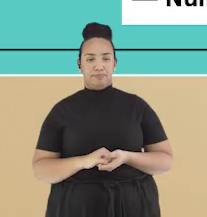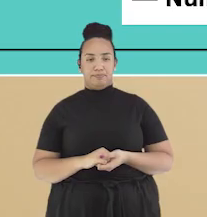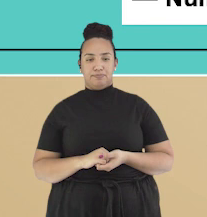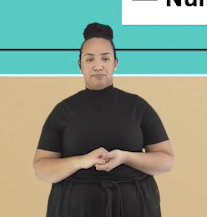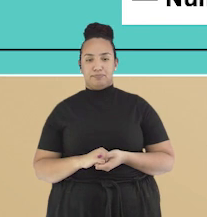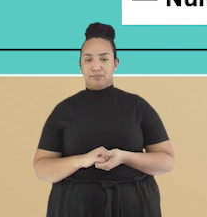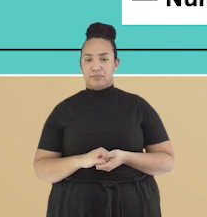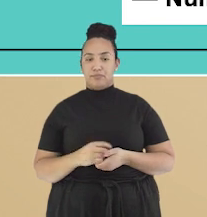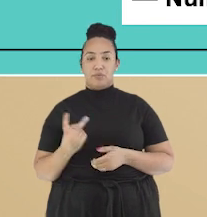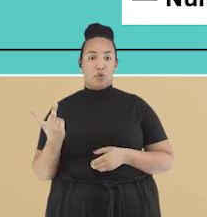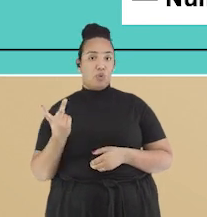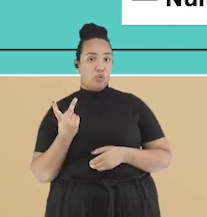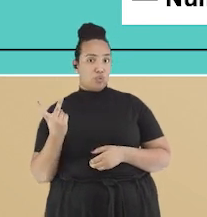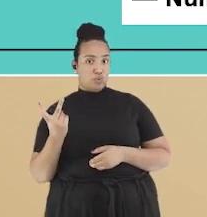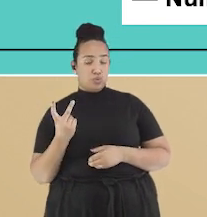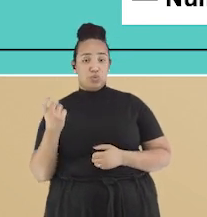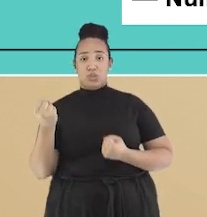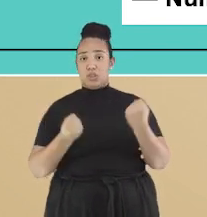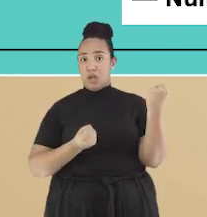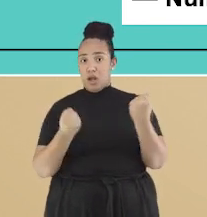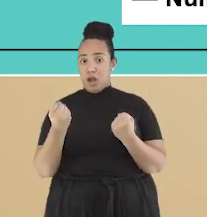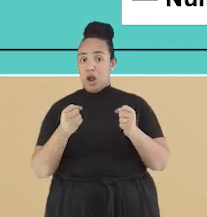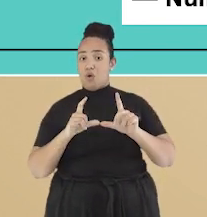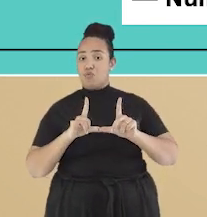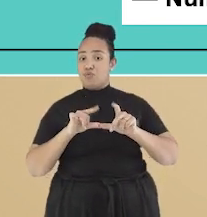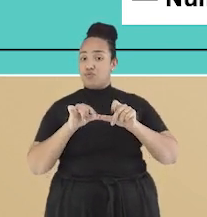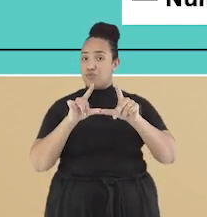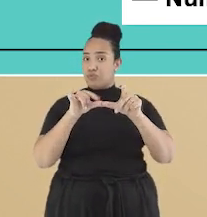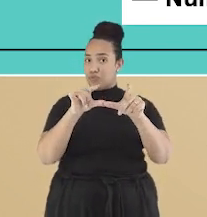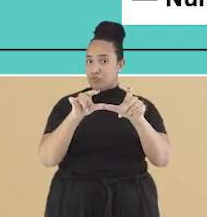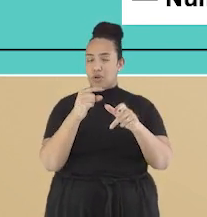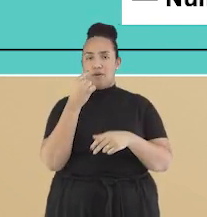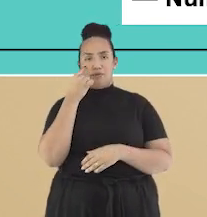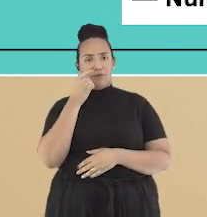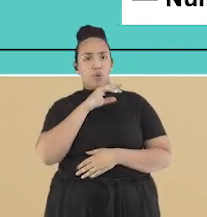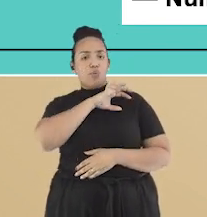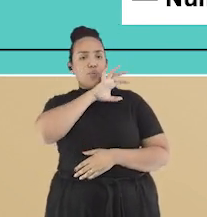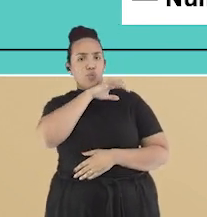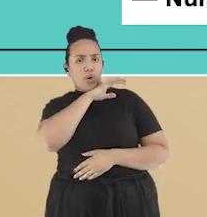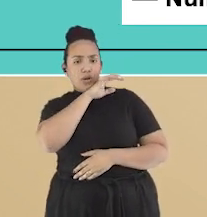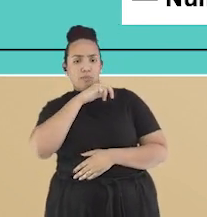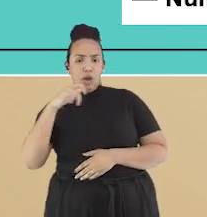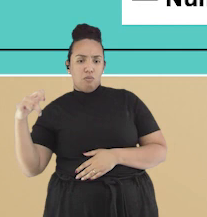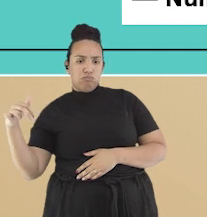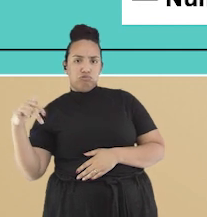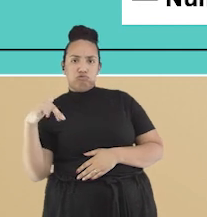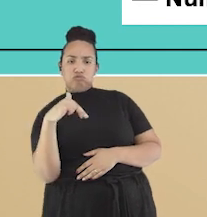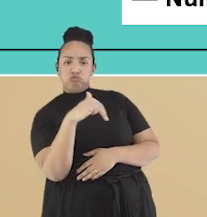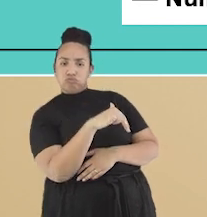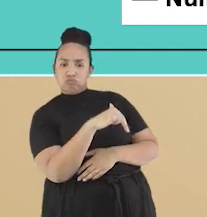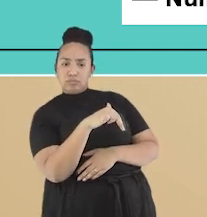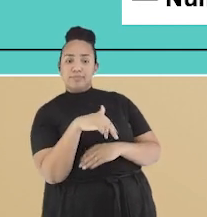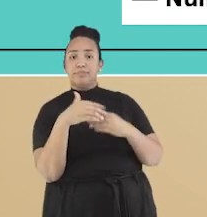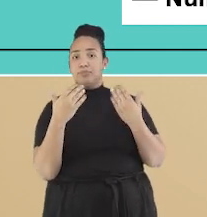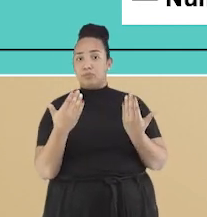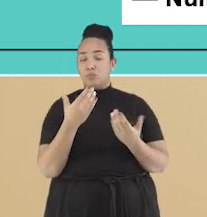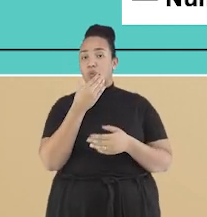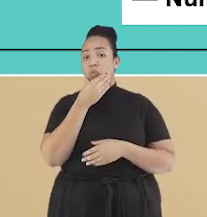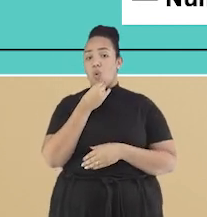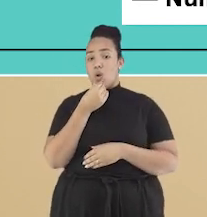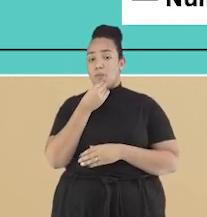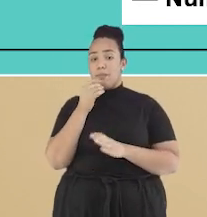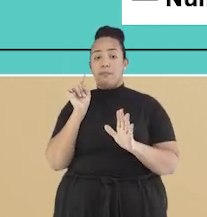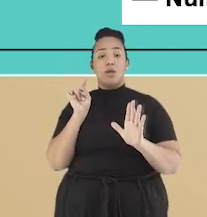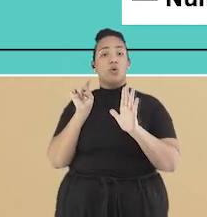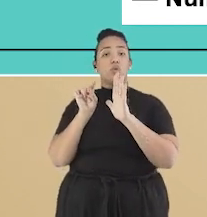disse. 2 compadres viajavam de carro por uma estrada de fazenda, quando um bicho cruzou a frente